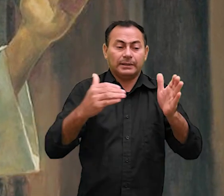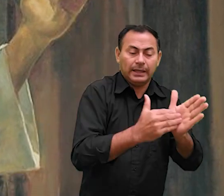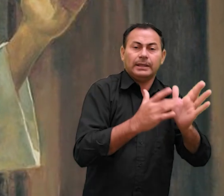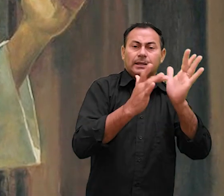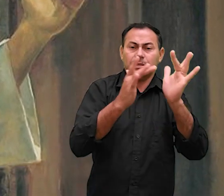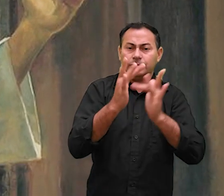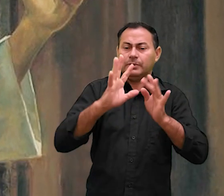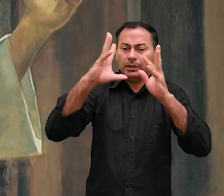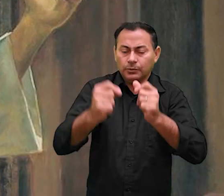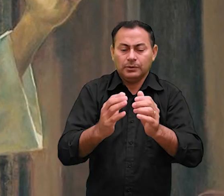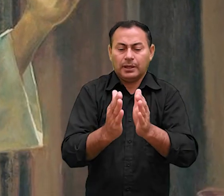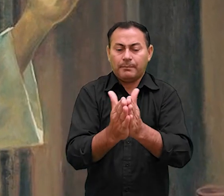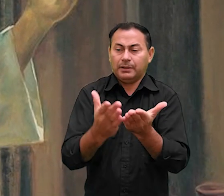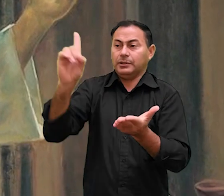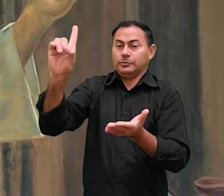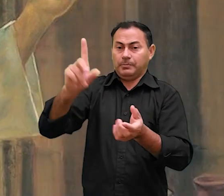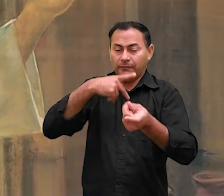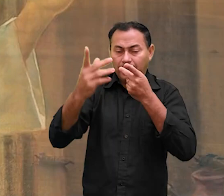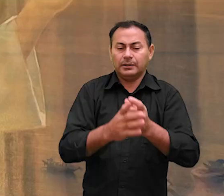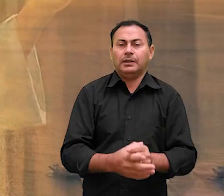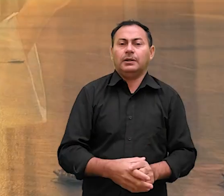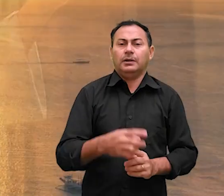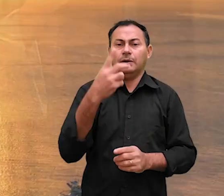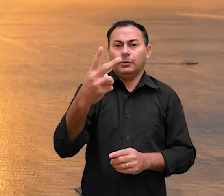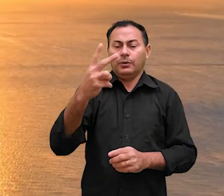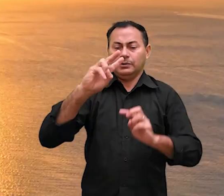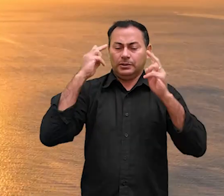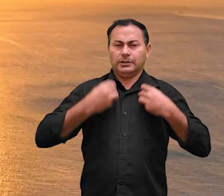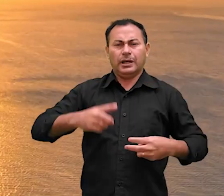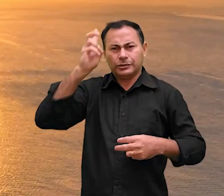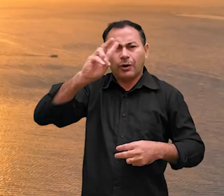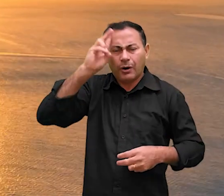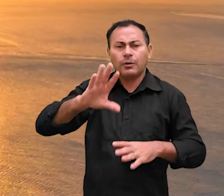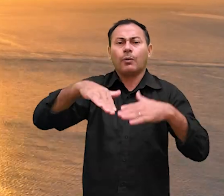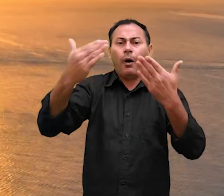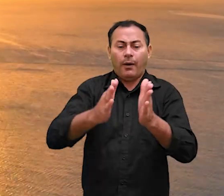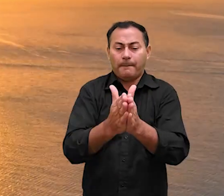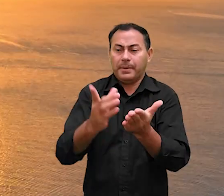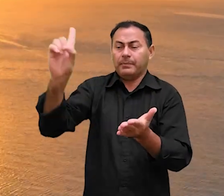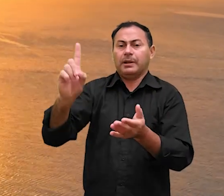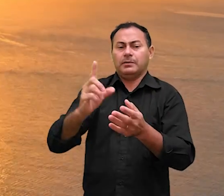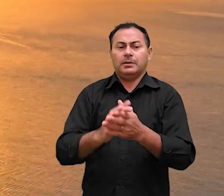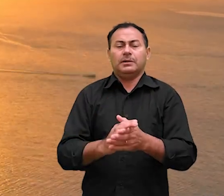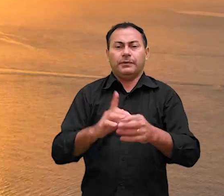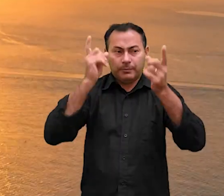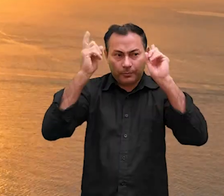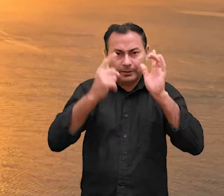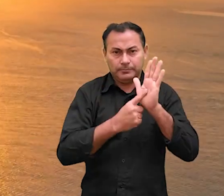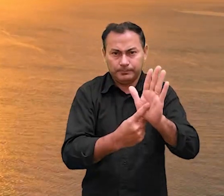Cristo. Isso é tudo que a Bíblia retrata. Esses são os 2.000 anos de história com os quais a Bíblia se